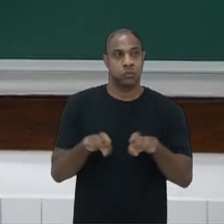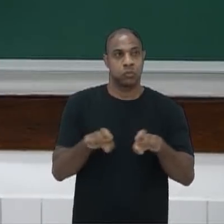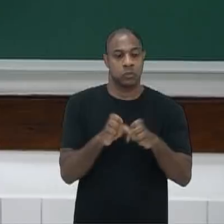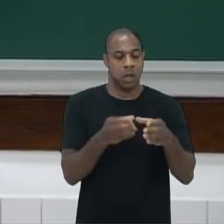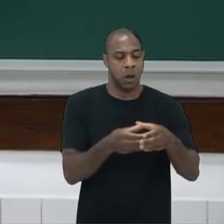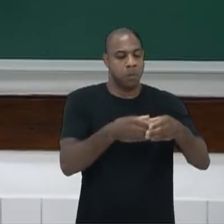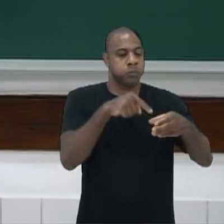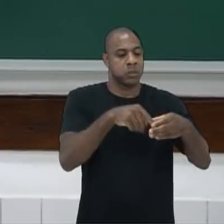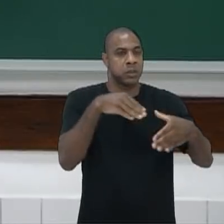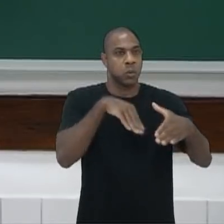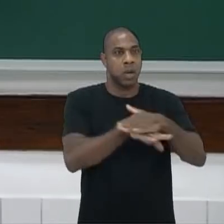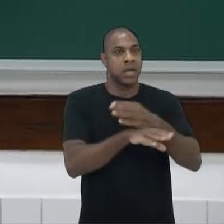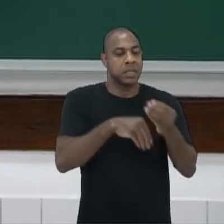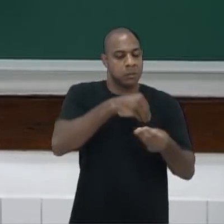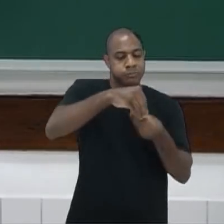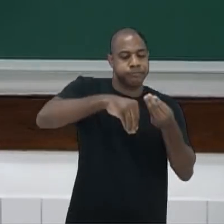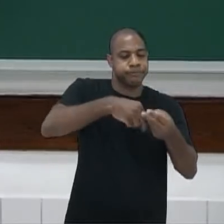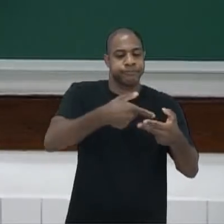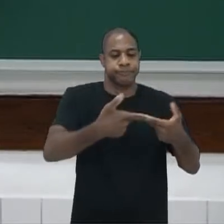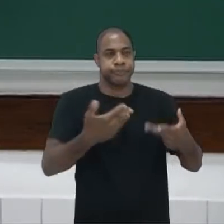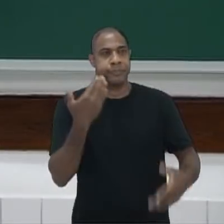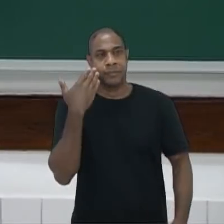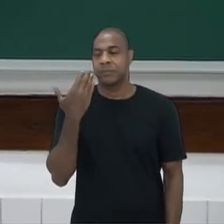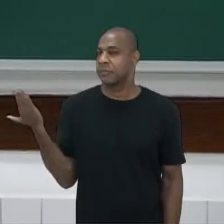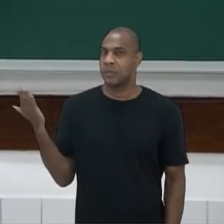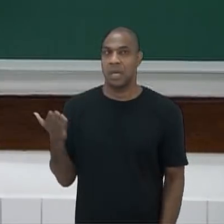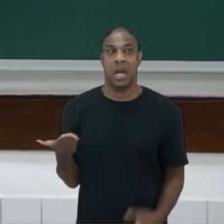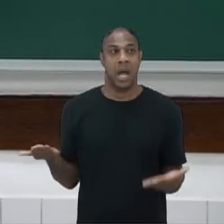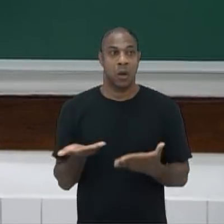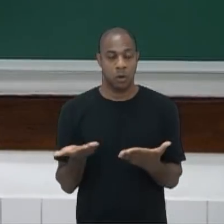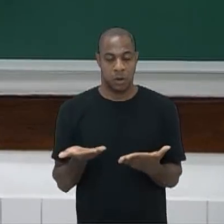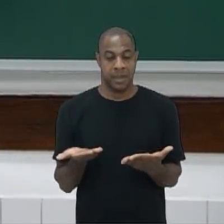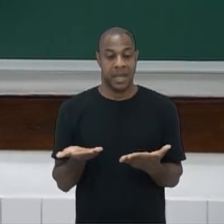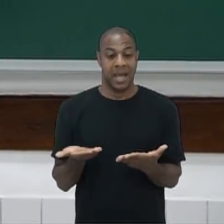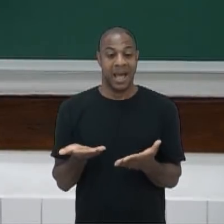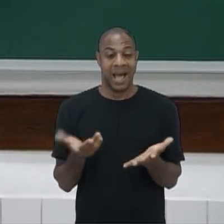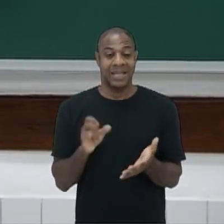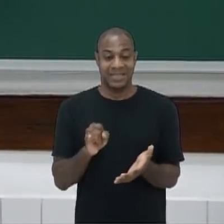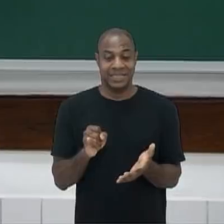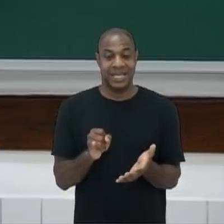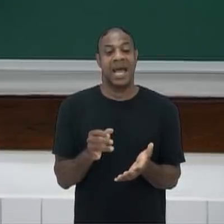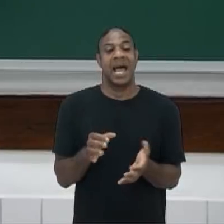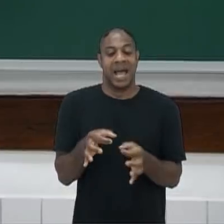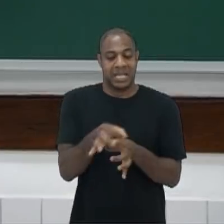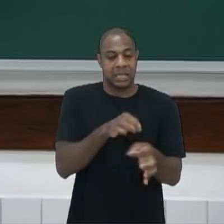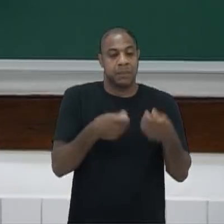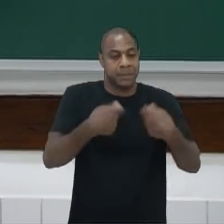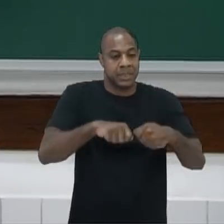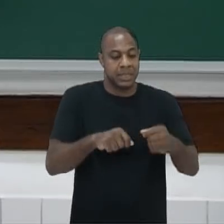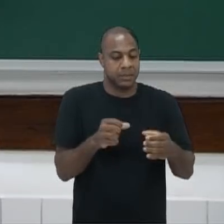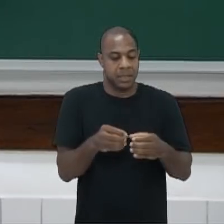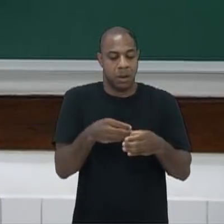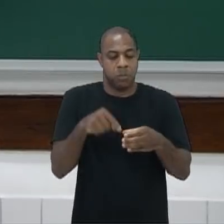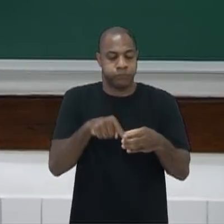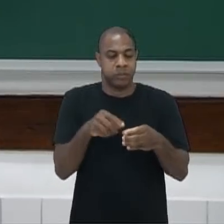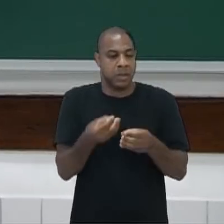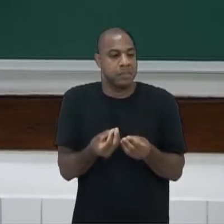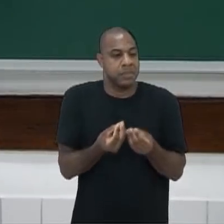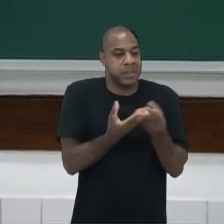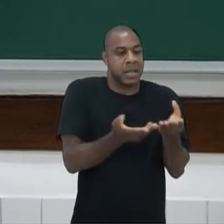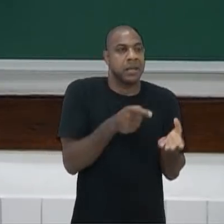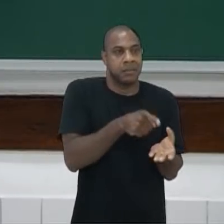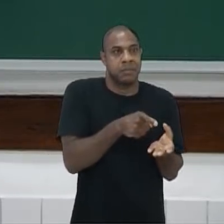que guardam substâncias. Ah, agora a célula precisa. Essa substância, então, é secretada e é utilizada pela